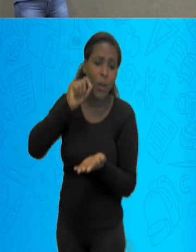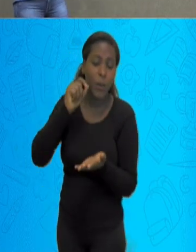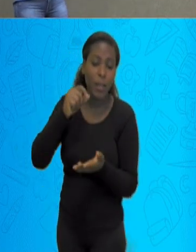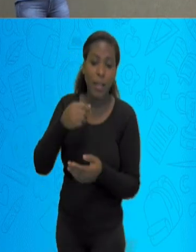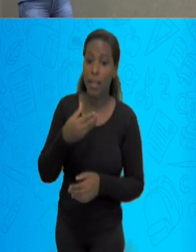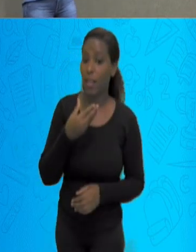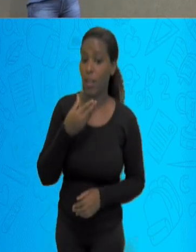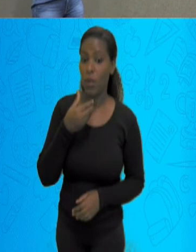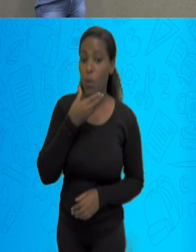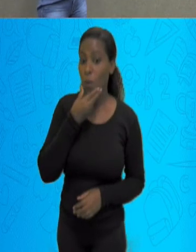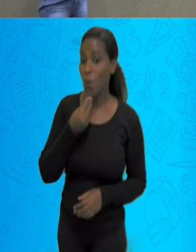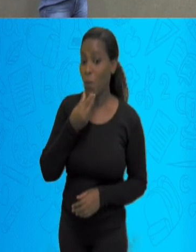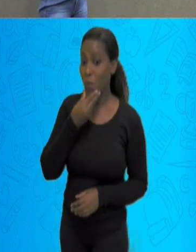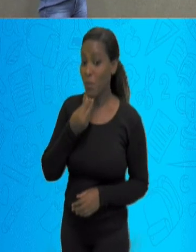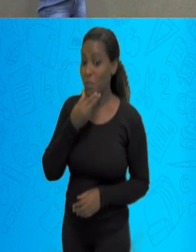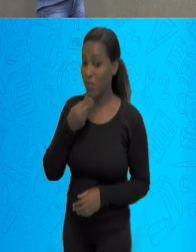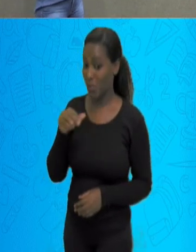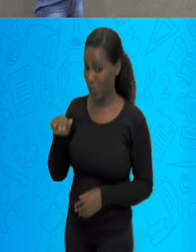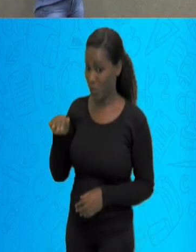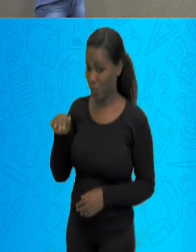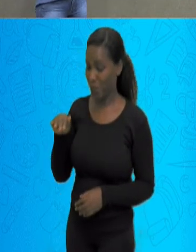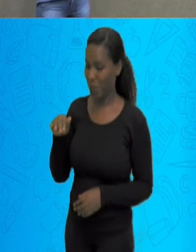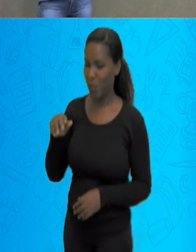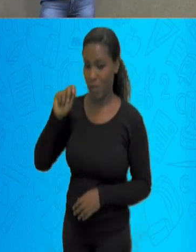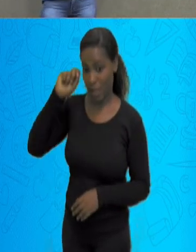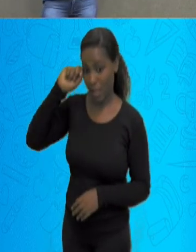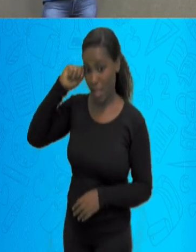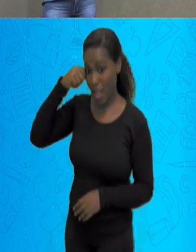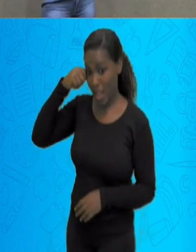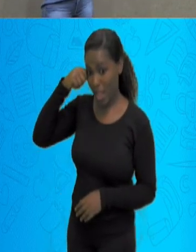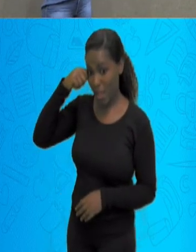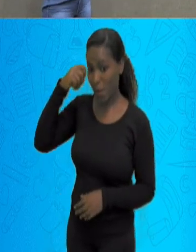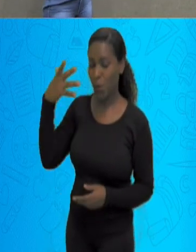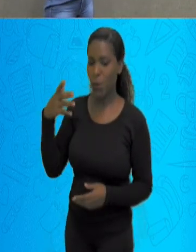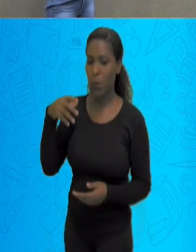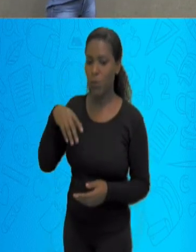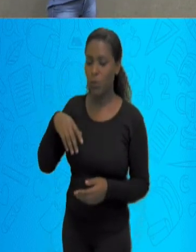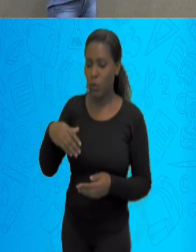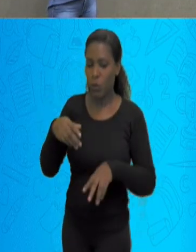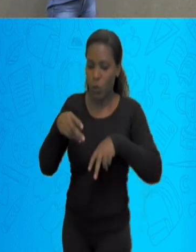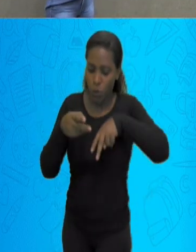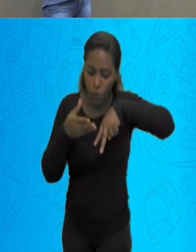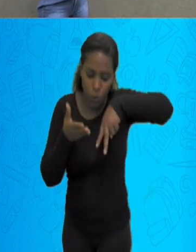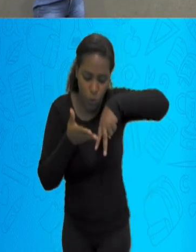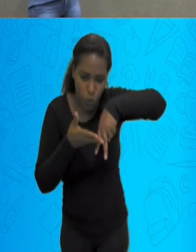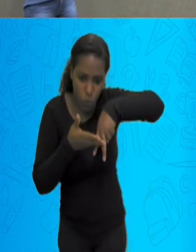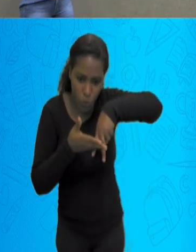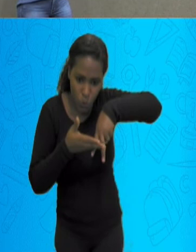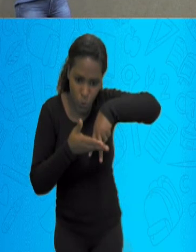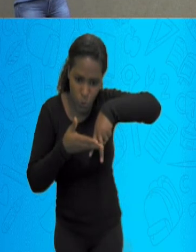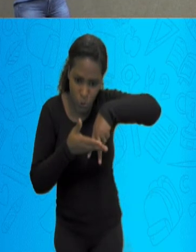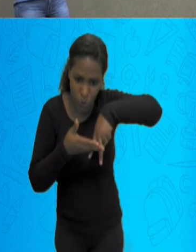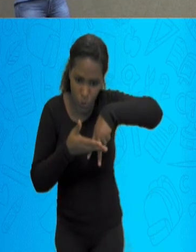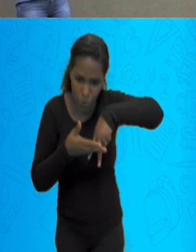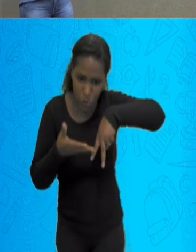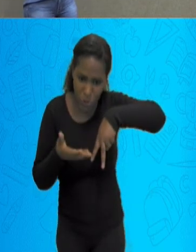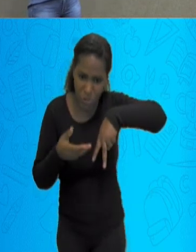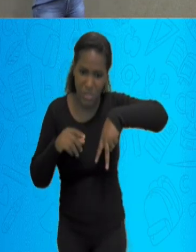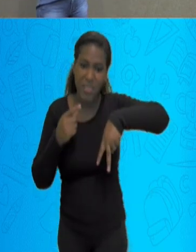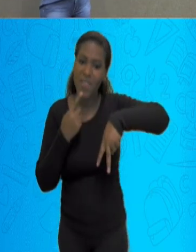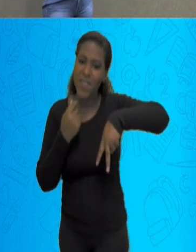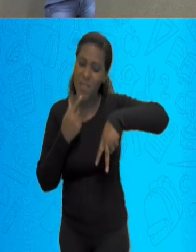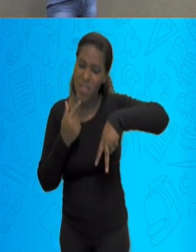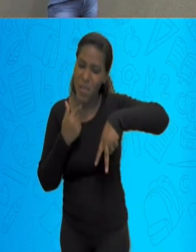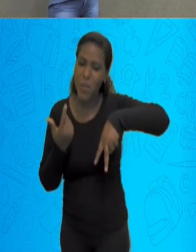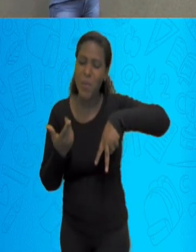imagem, e com apenas uma perna. Além disso, ele usa um cachimbo e